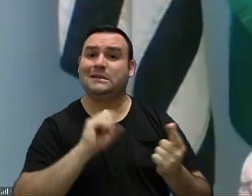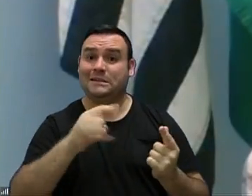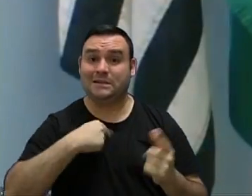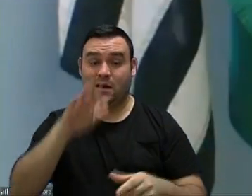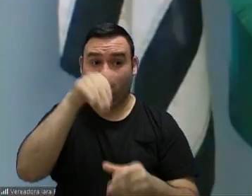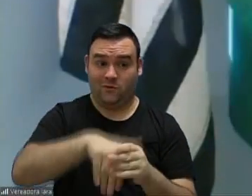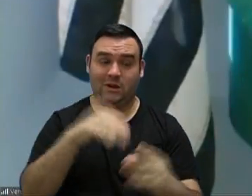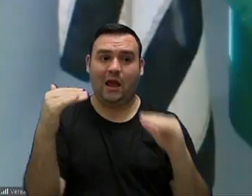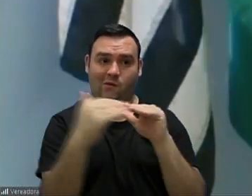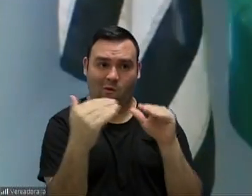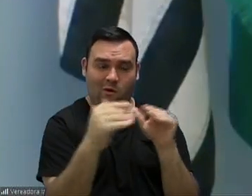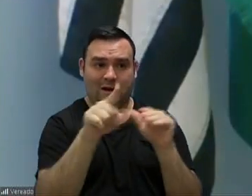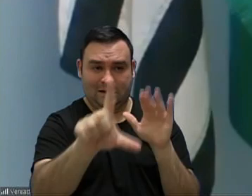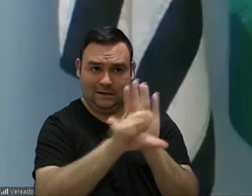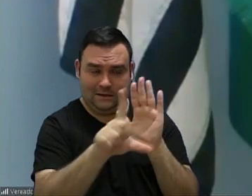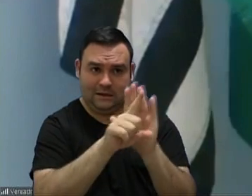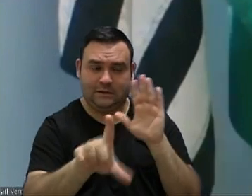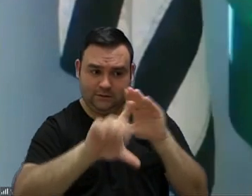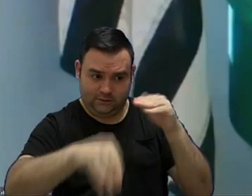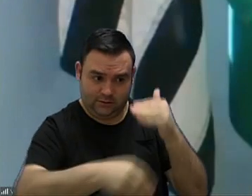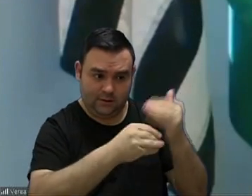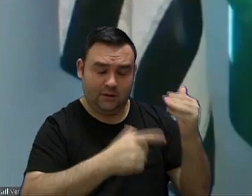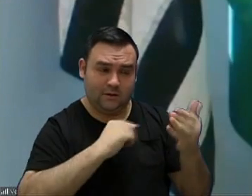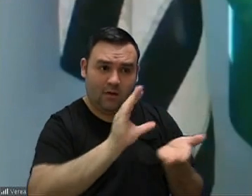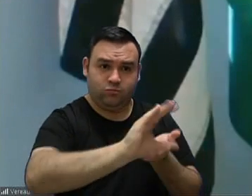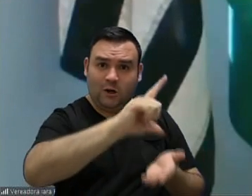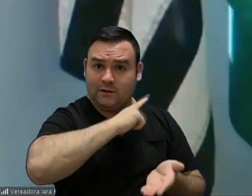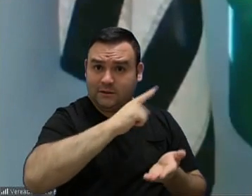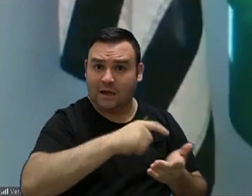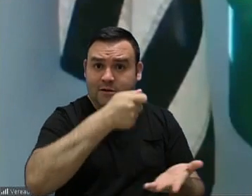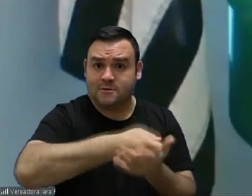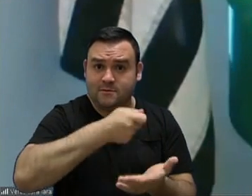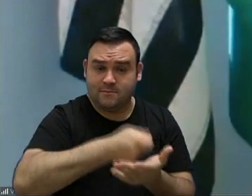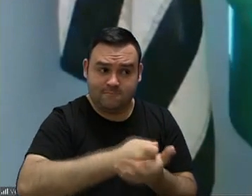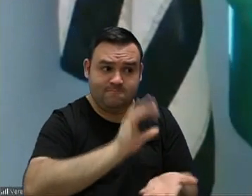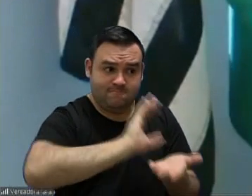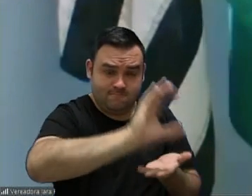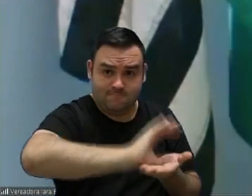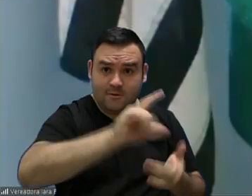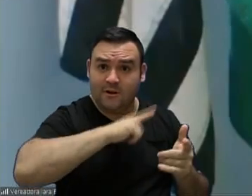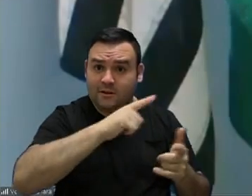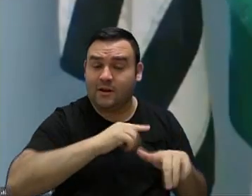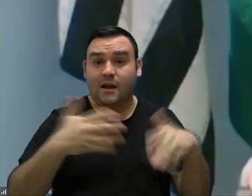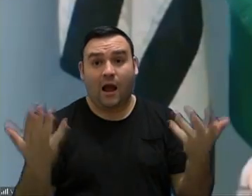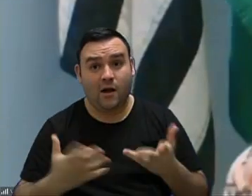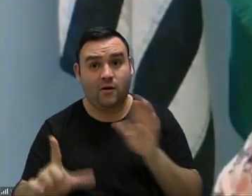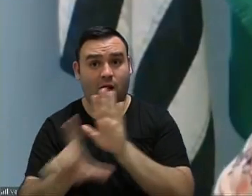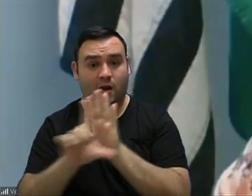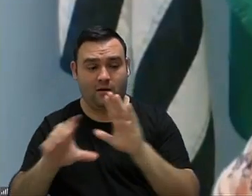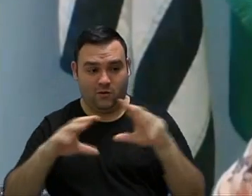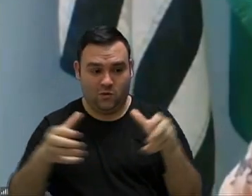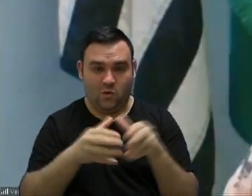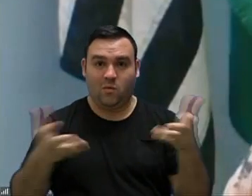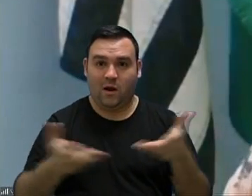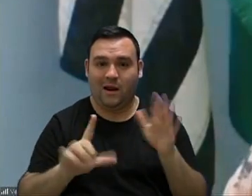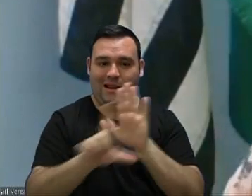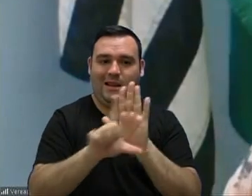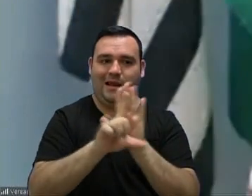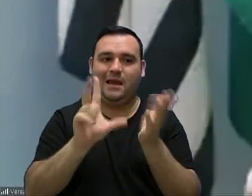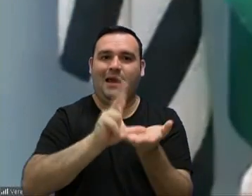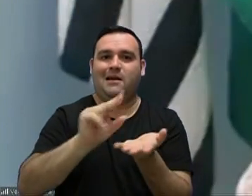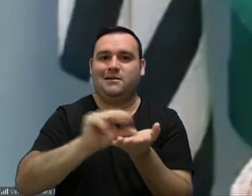eu votei na lei do orçamento que aquela emenda existia, ela é impositiva. Agora, nesta legislação, nessa lei, no